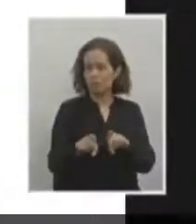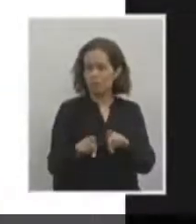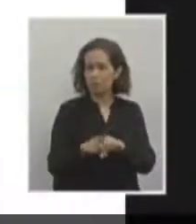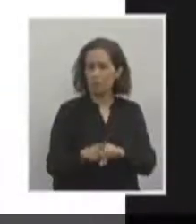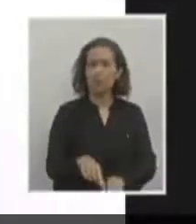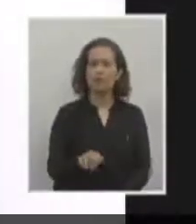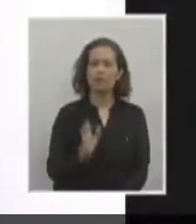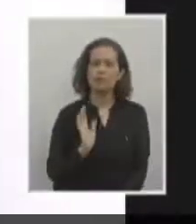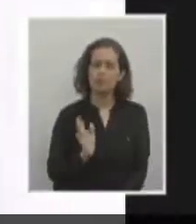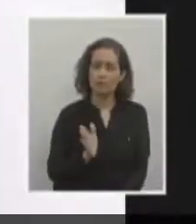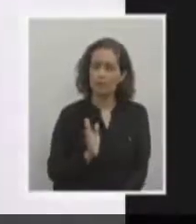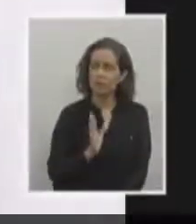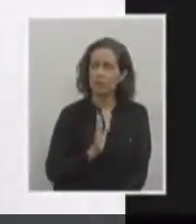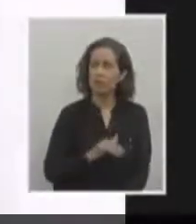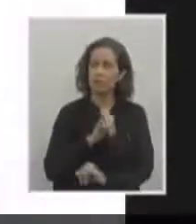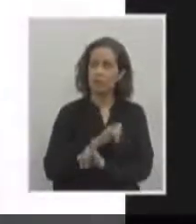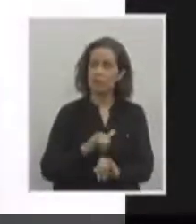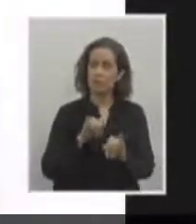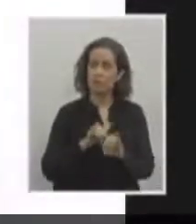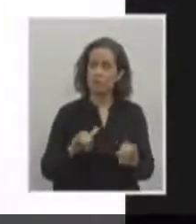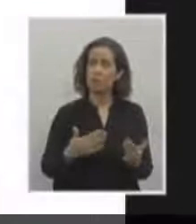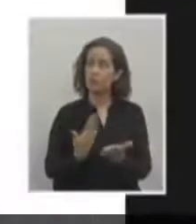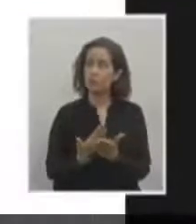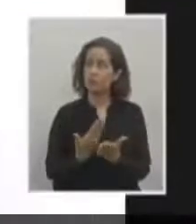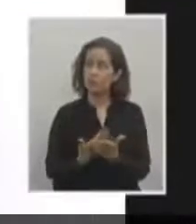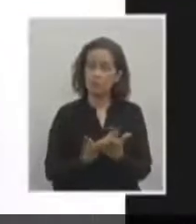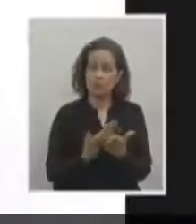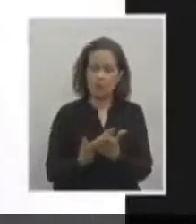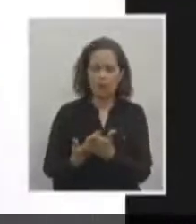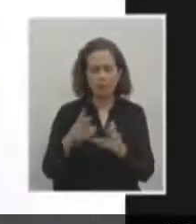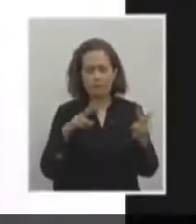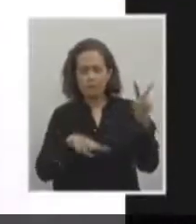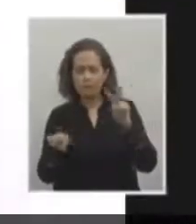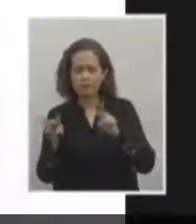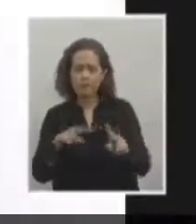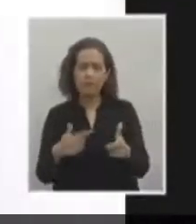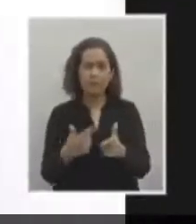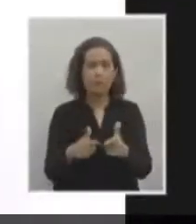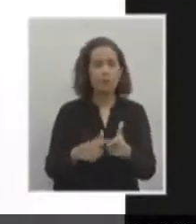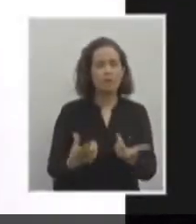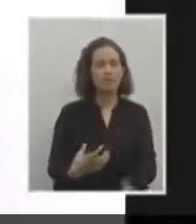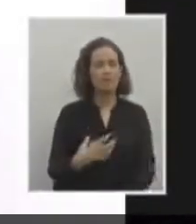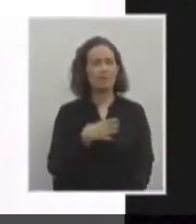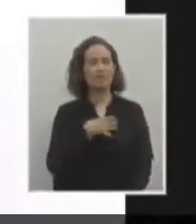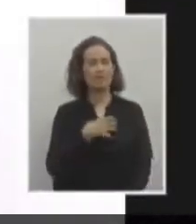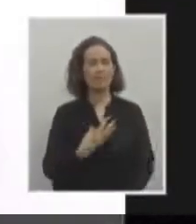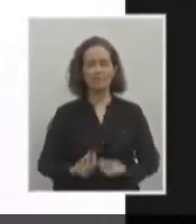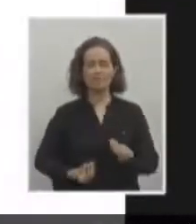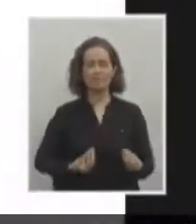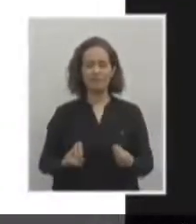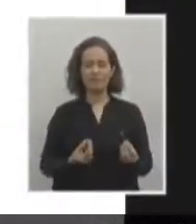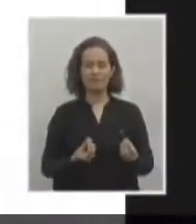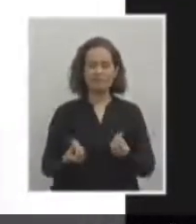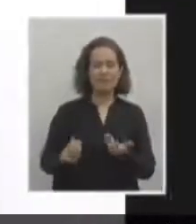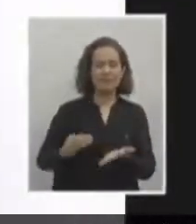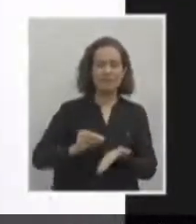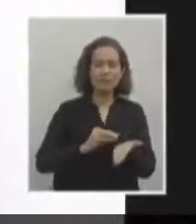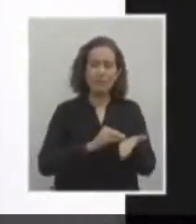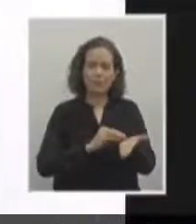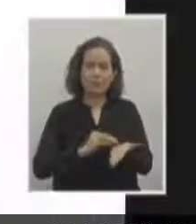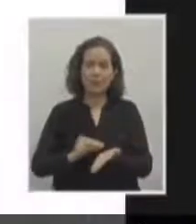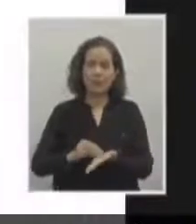situação. Quando estudaram, viram a situação e a gente sentiu o desfalque que a gente estava tendo dos